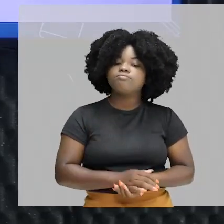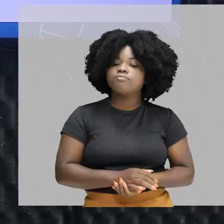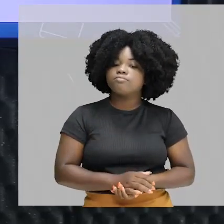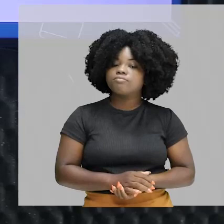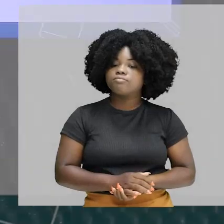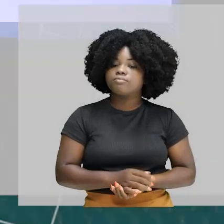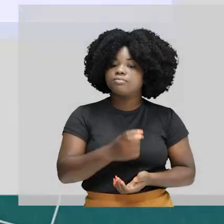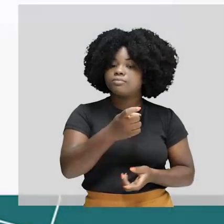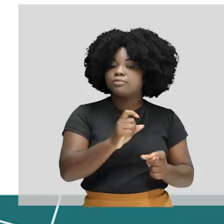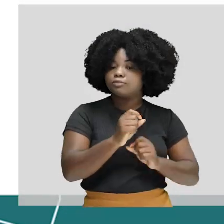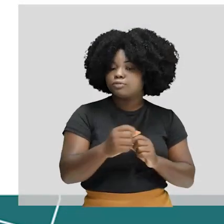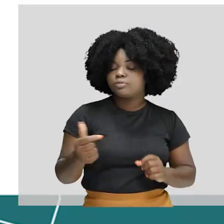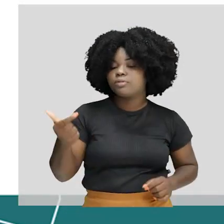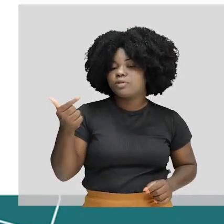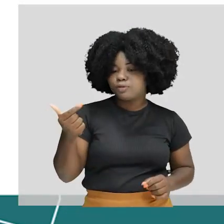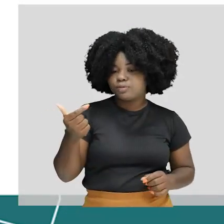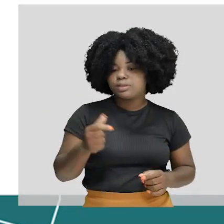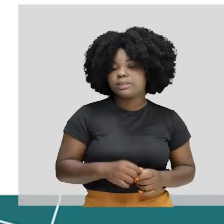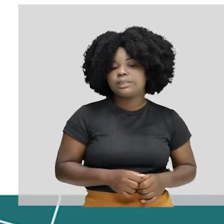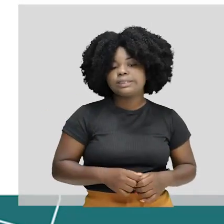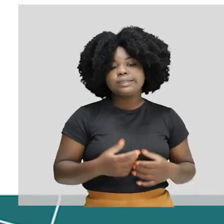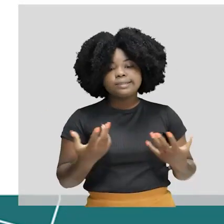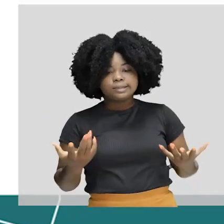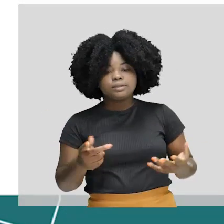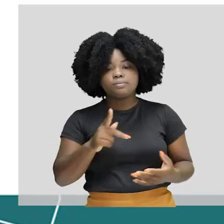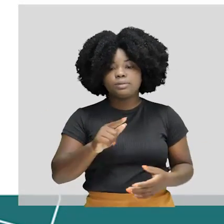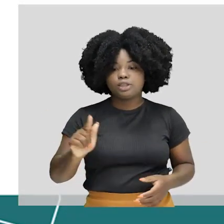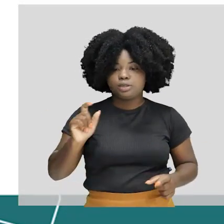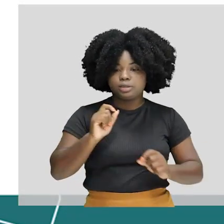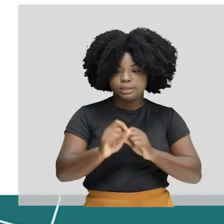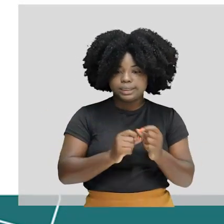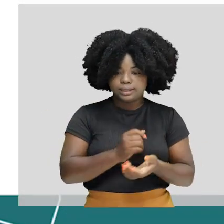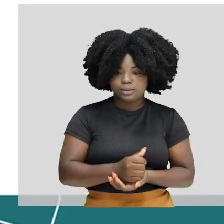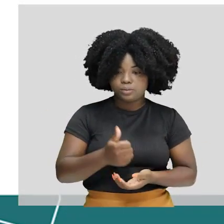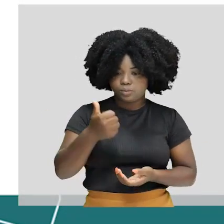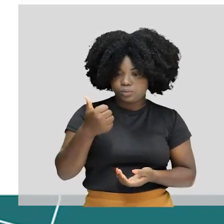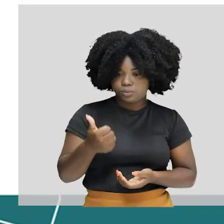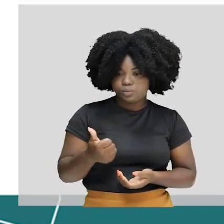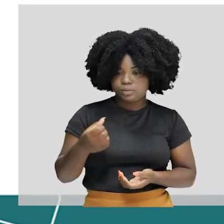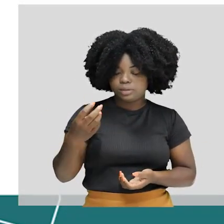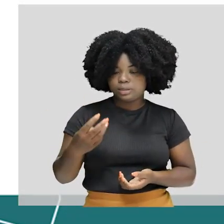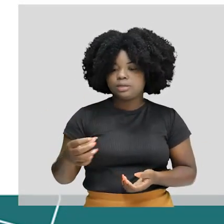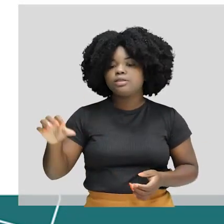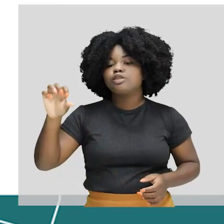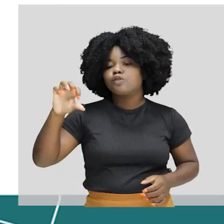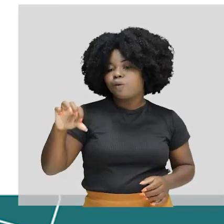ajuda. Esse x vai valer 2. Portanto, a nossa PG é